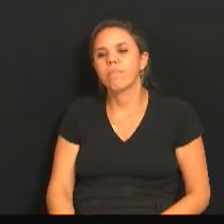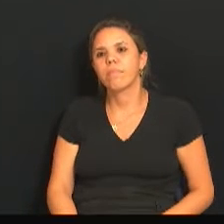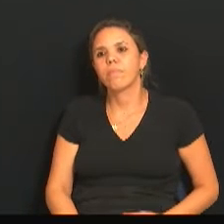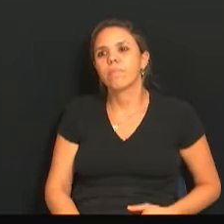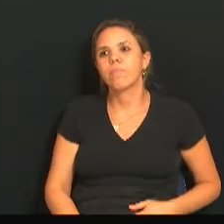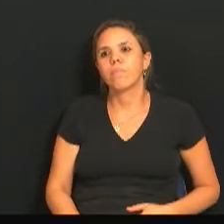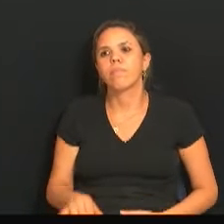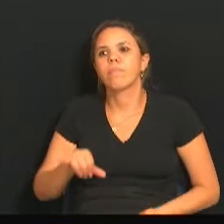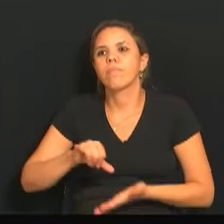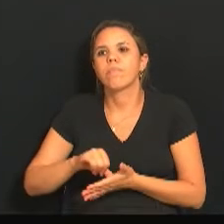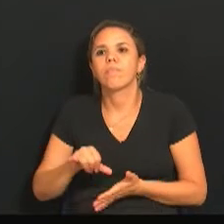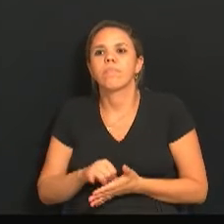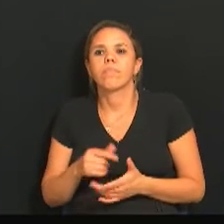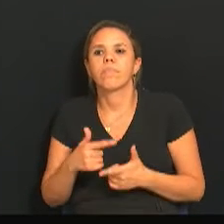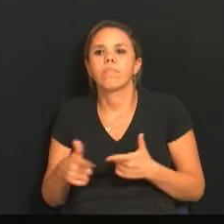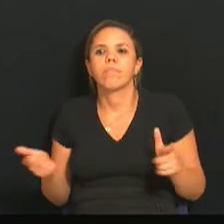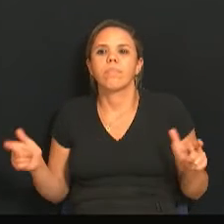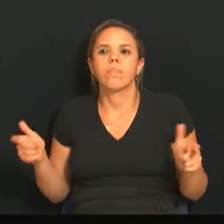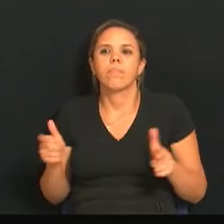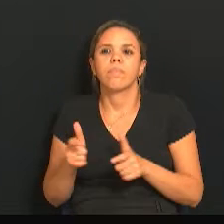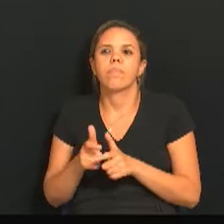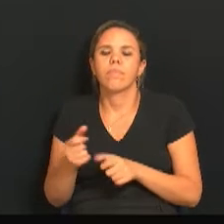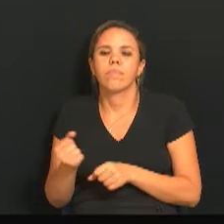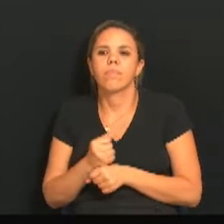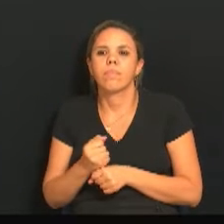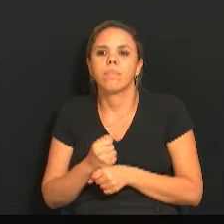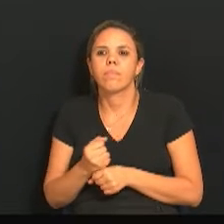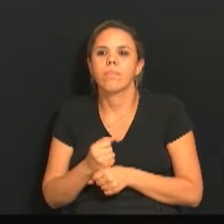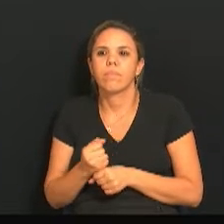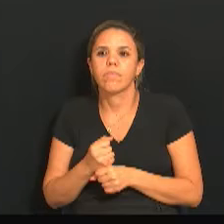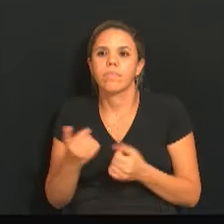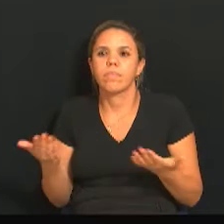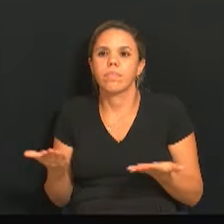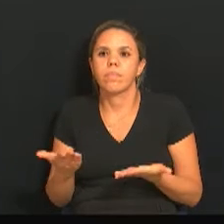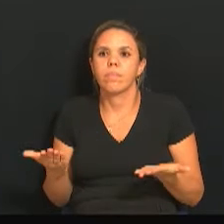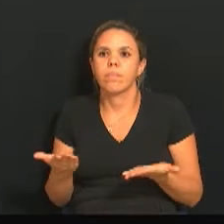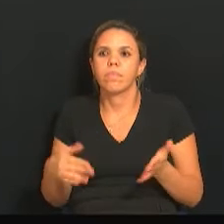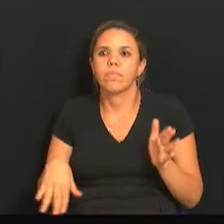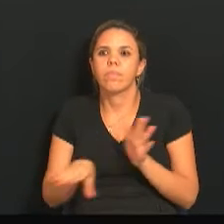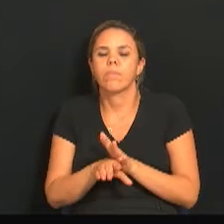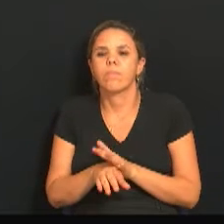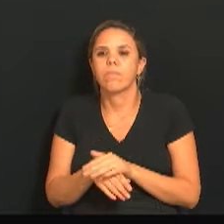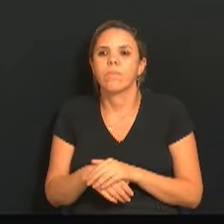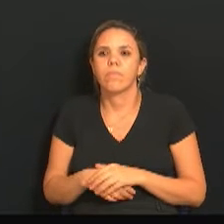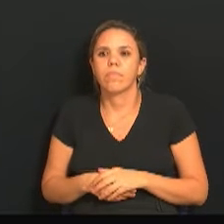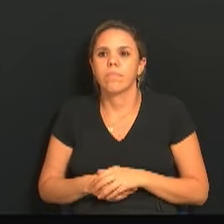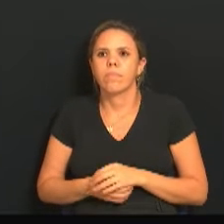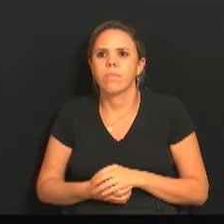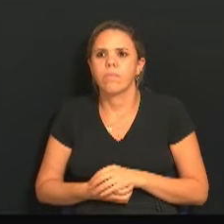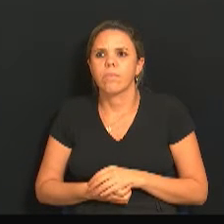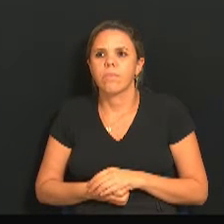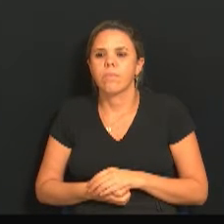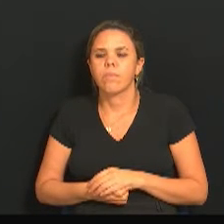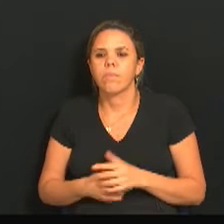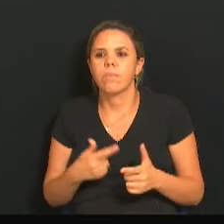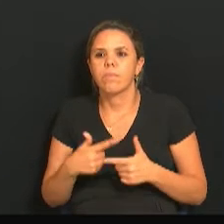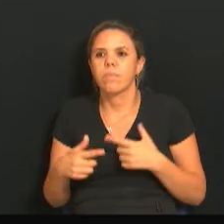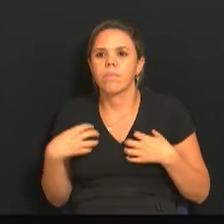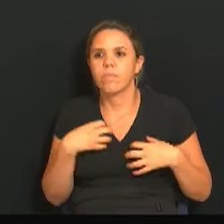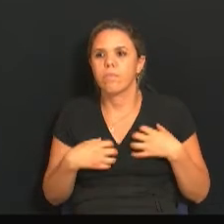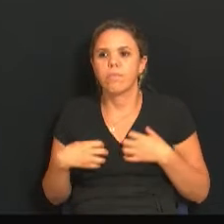foi decaindo década a década, ano a ano, e hoje a gente chegou numa situação assim constrangedora,